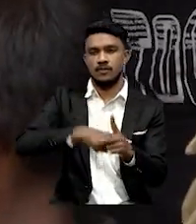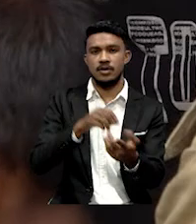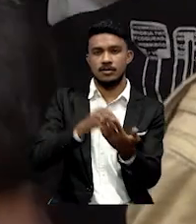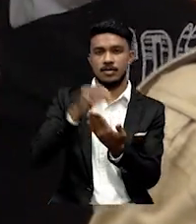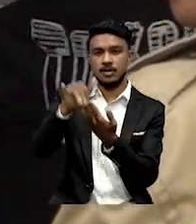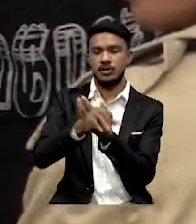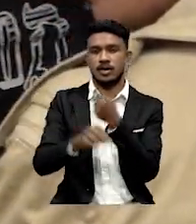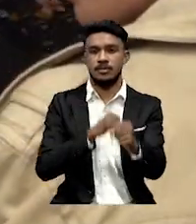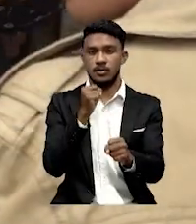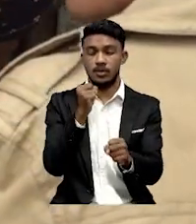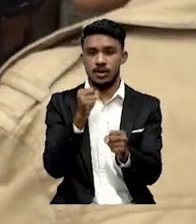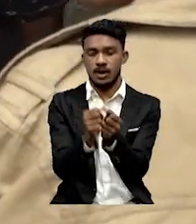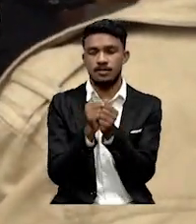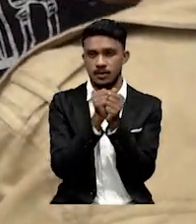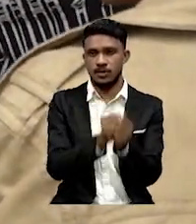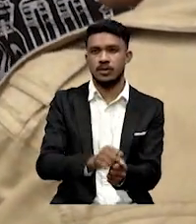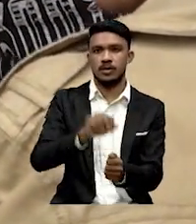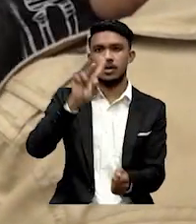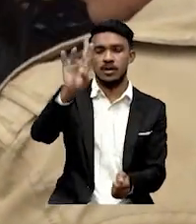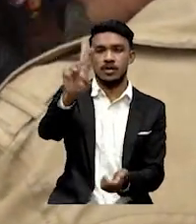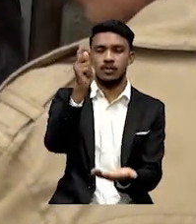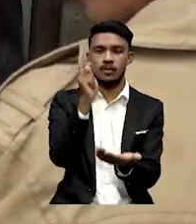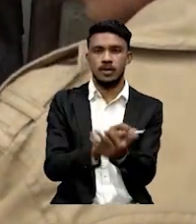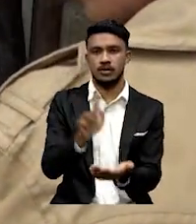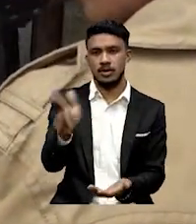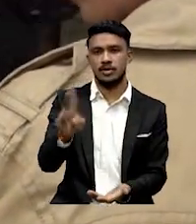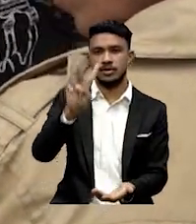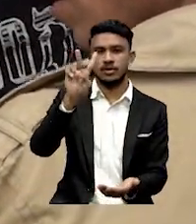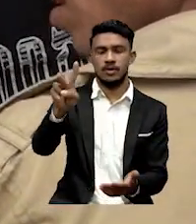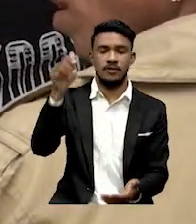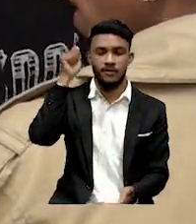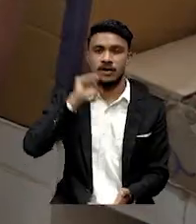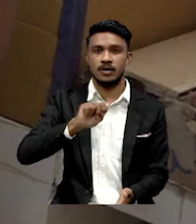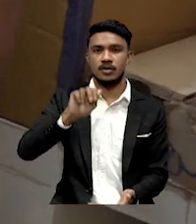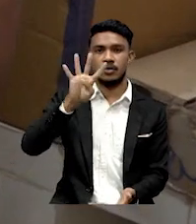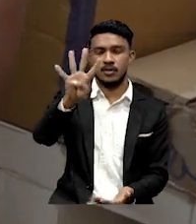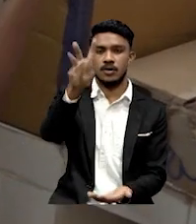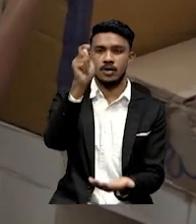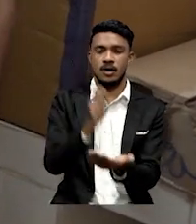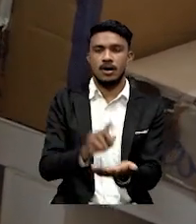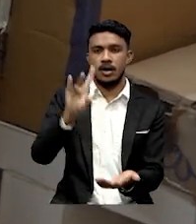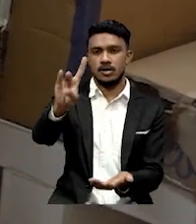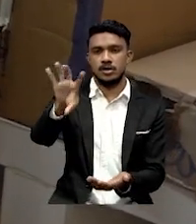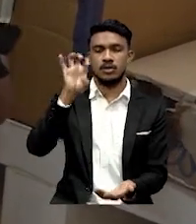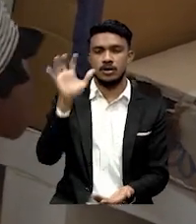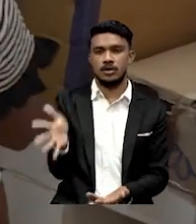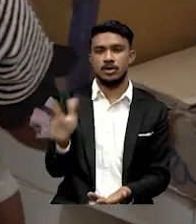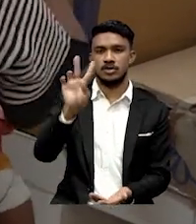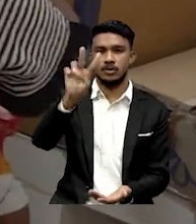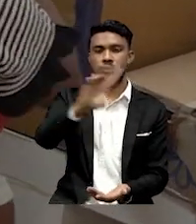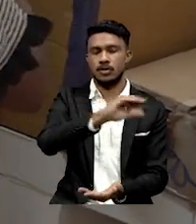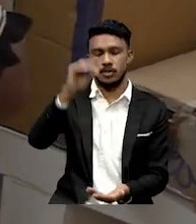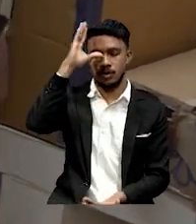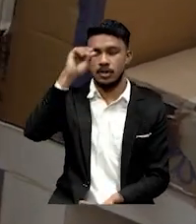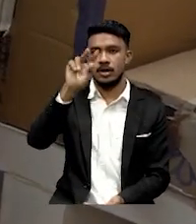walu, tolunulu resin rua. Husi número ne, feto rihun hat atus hitu limanulu resin rua, no mane rihun